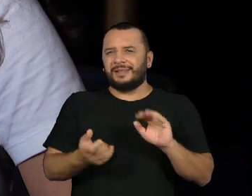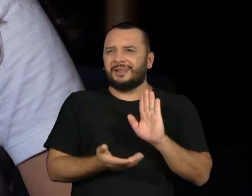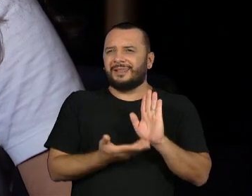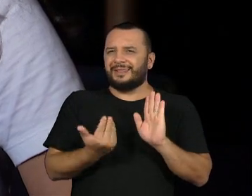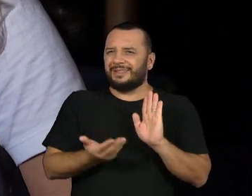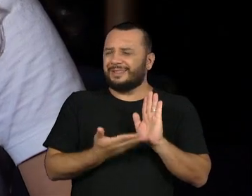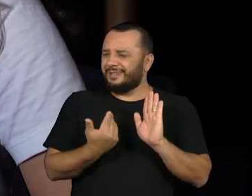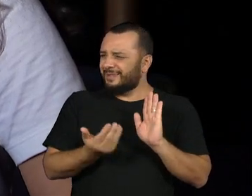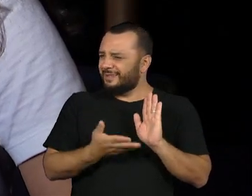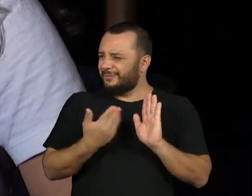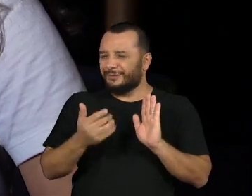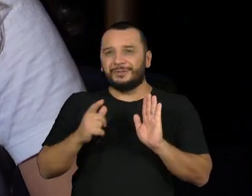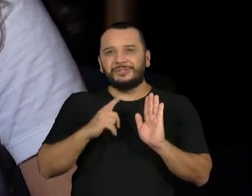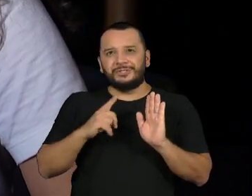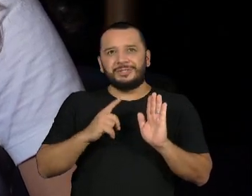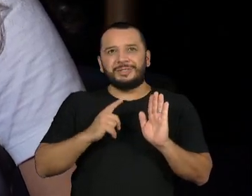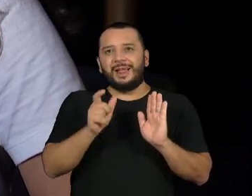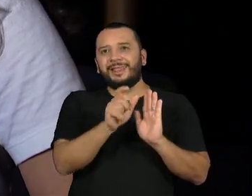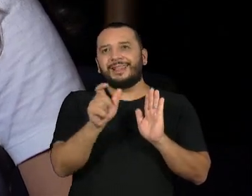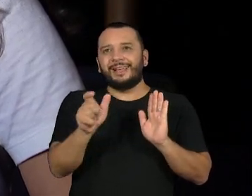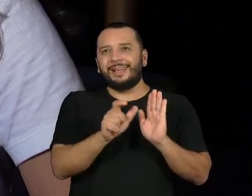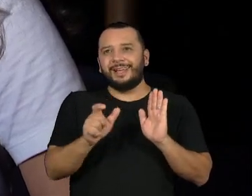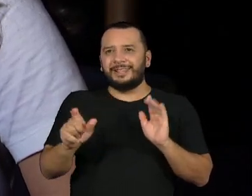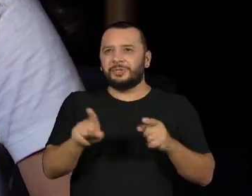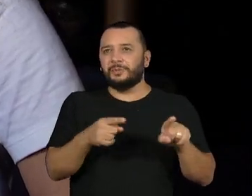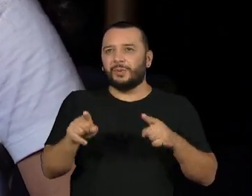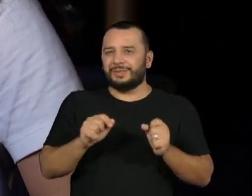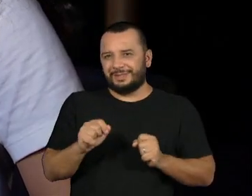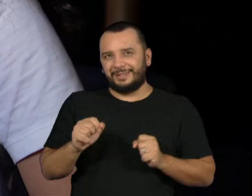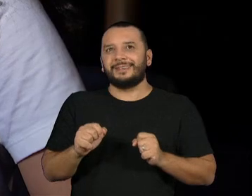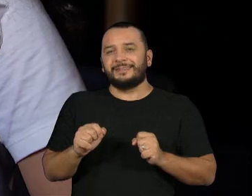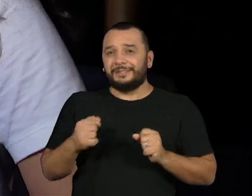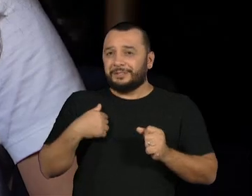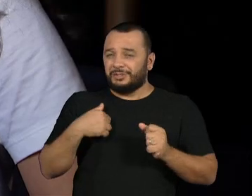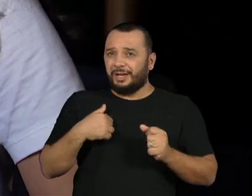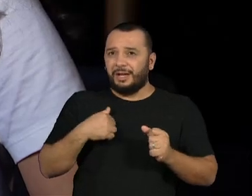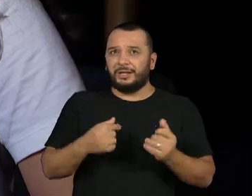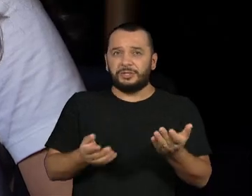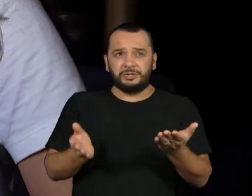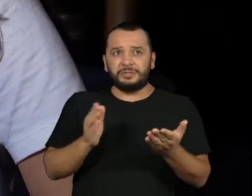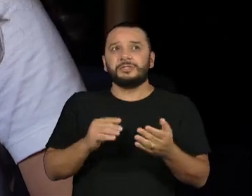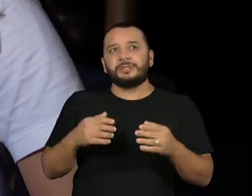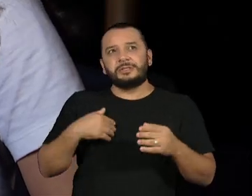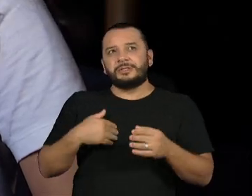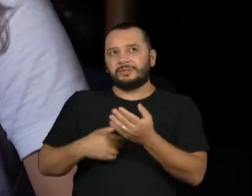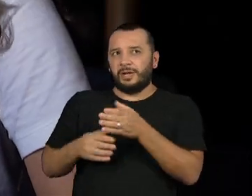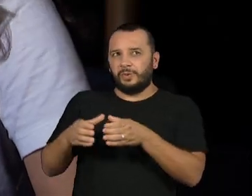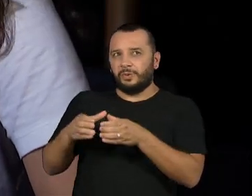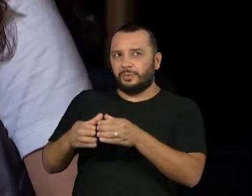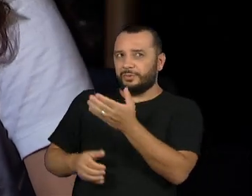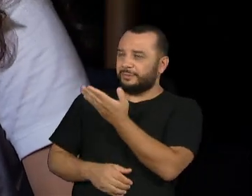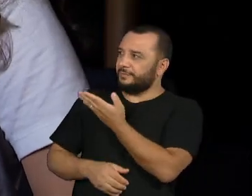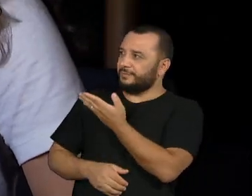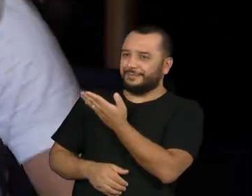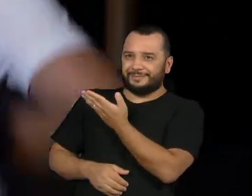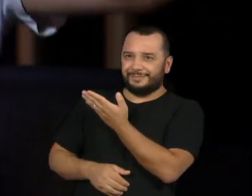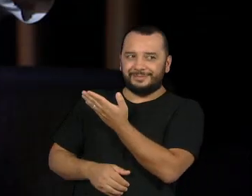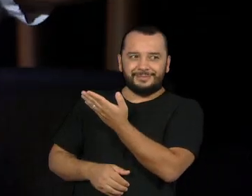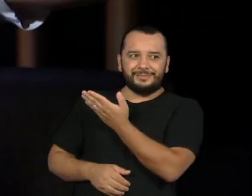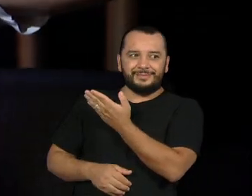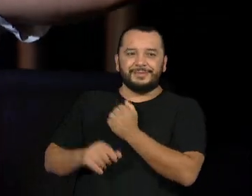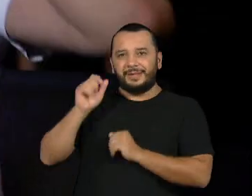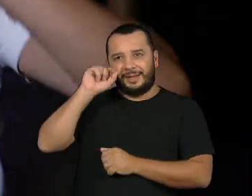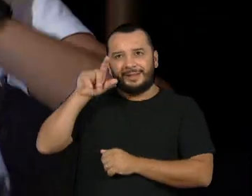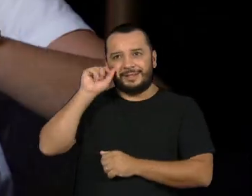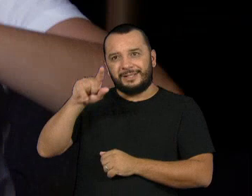é um livro onde tinha várias letras, a gente ficava cantando Chico Buarque, assim, a banda, sabe? Em família, nos domingos. Hoje é tão distante,